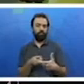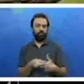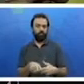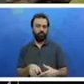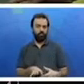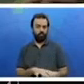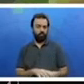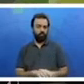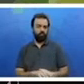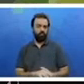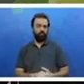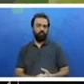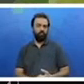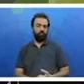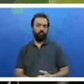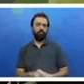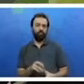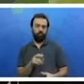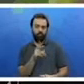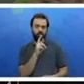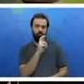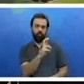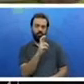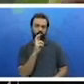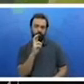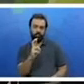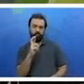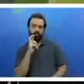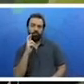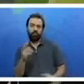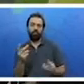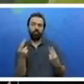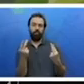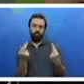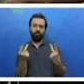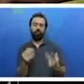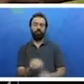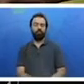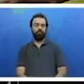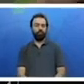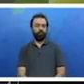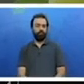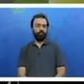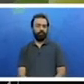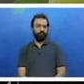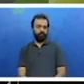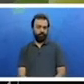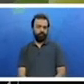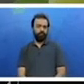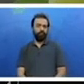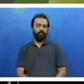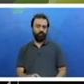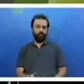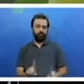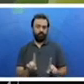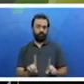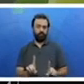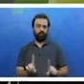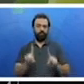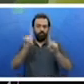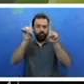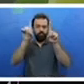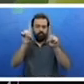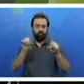Os três deram o mesmo resultado, 2,5. Então elas são